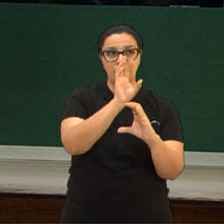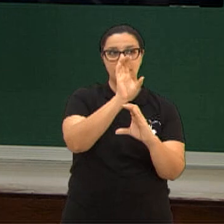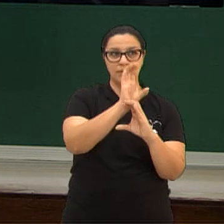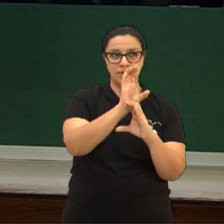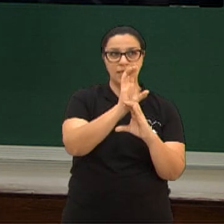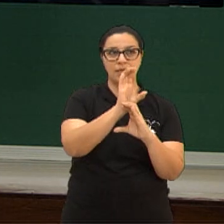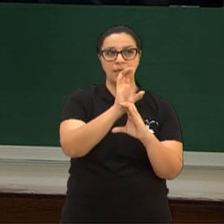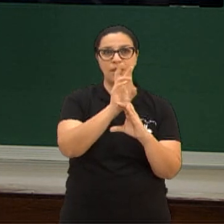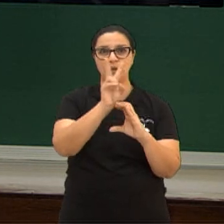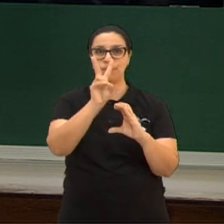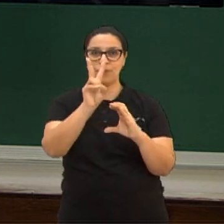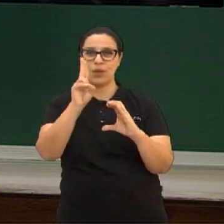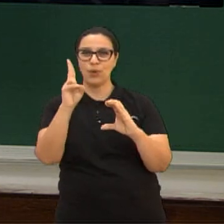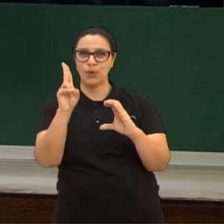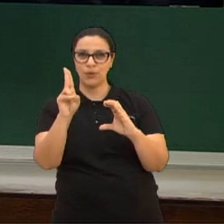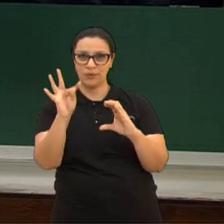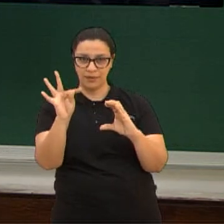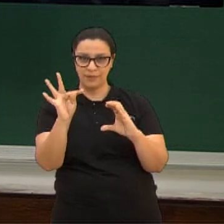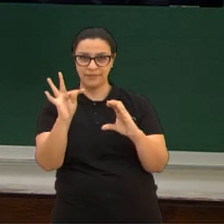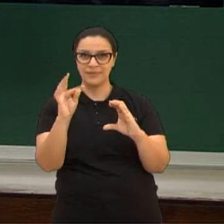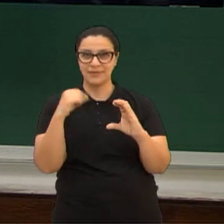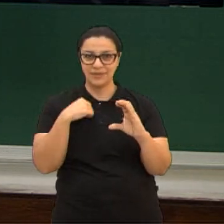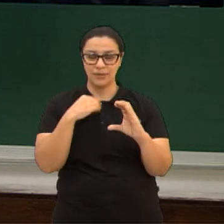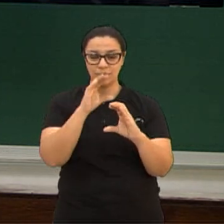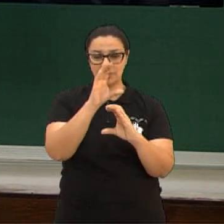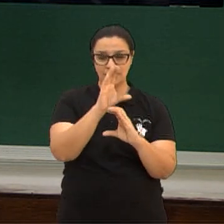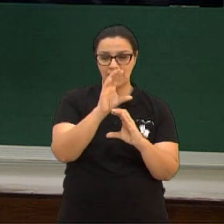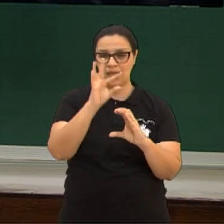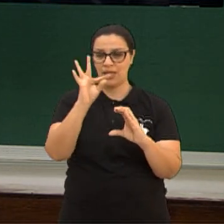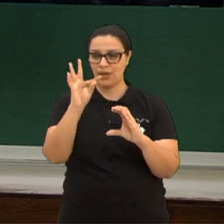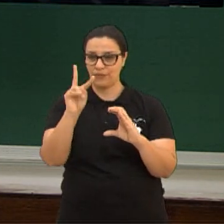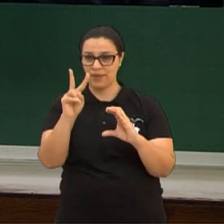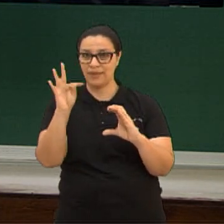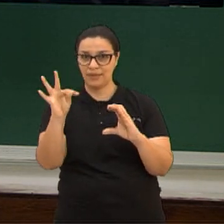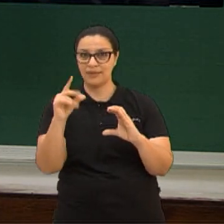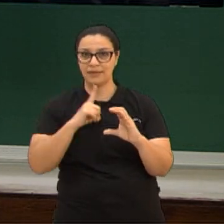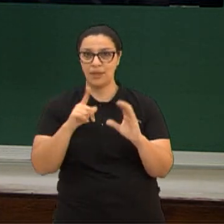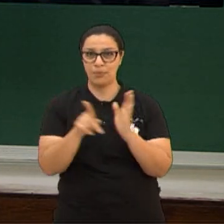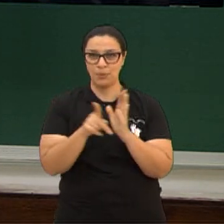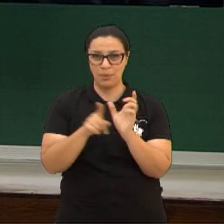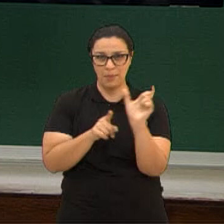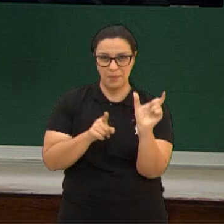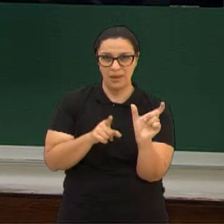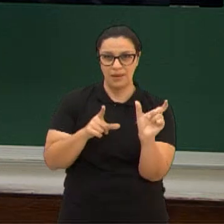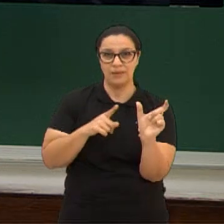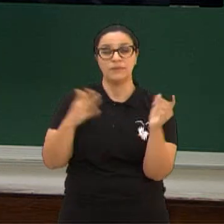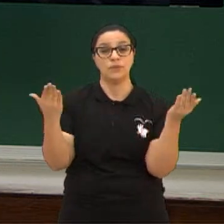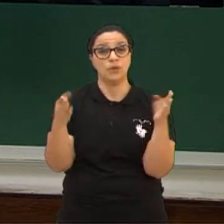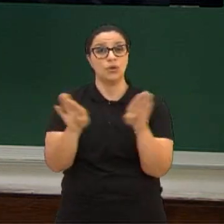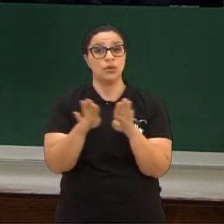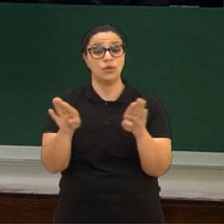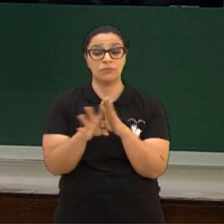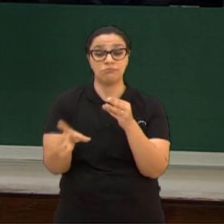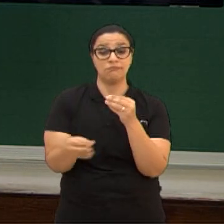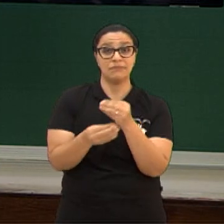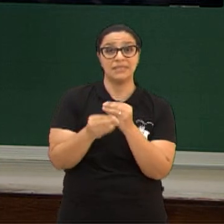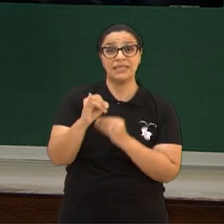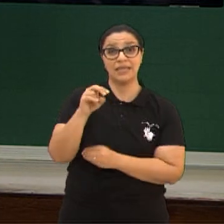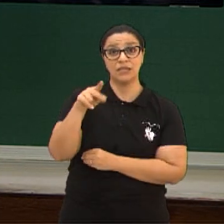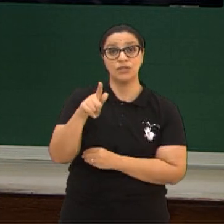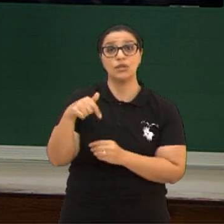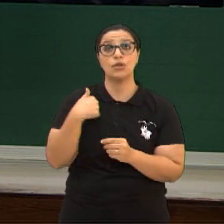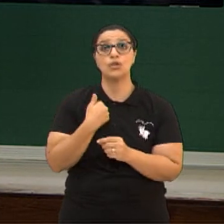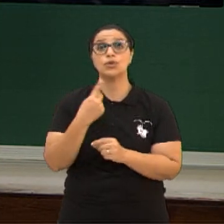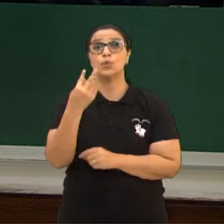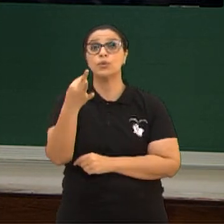letra U, e T, consoante. Antes da gente colocar o ing, nós